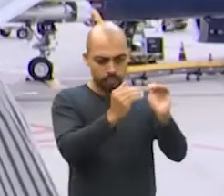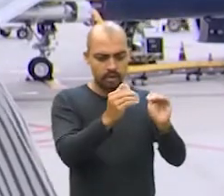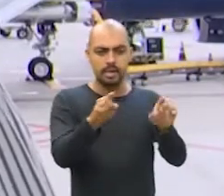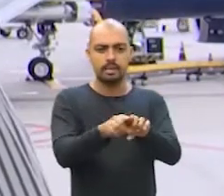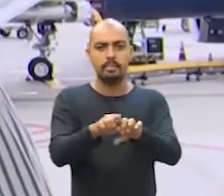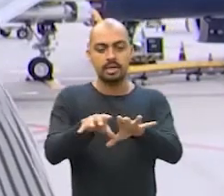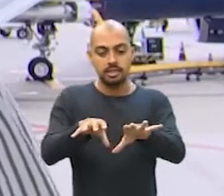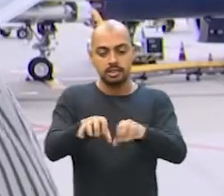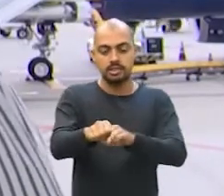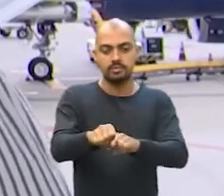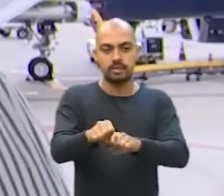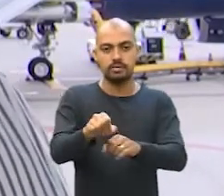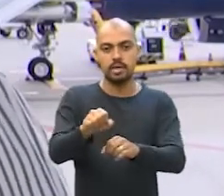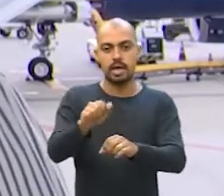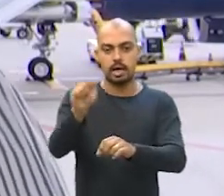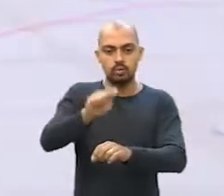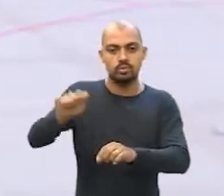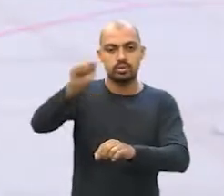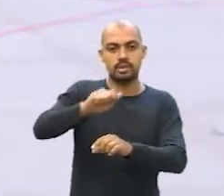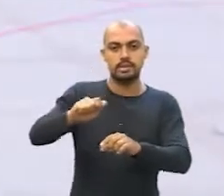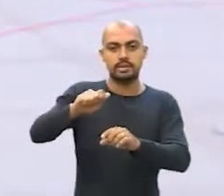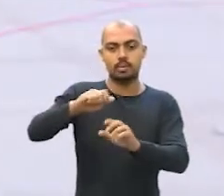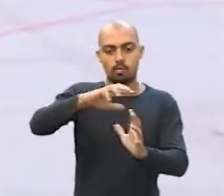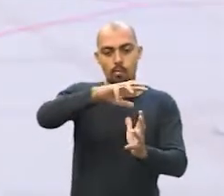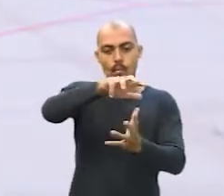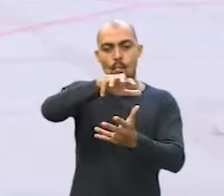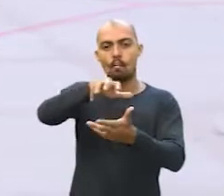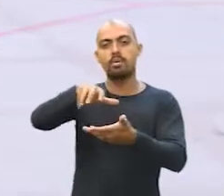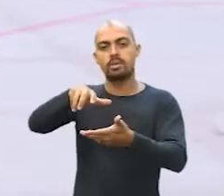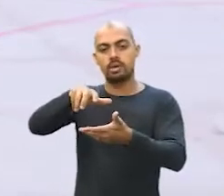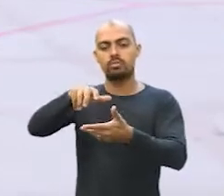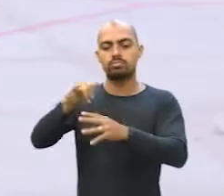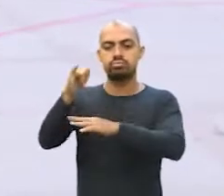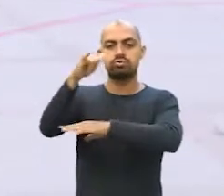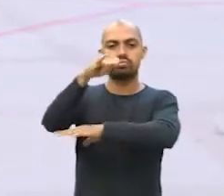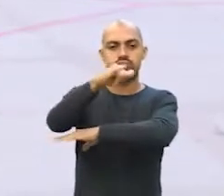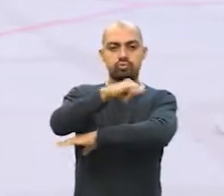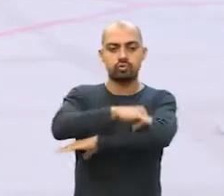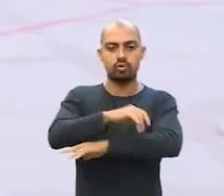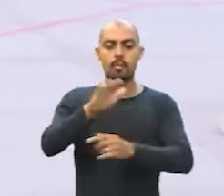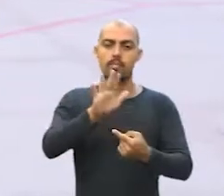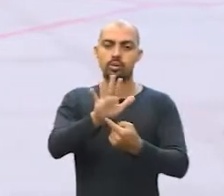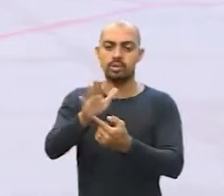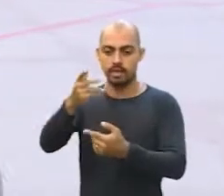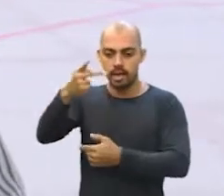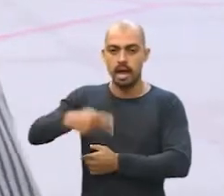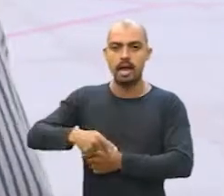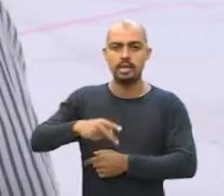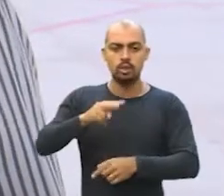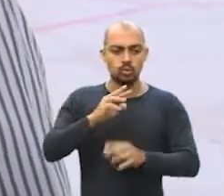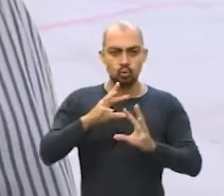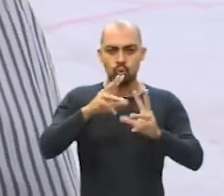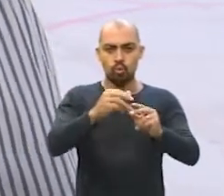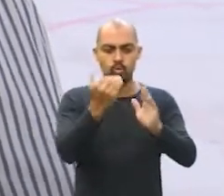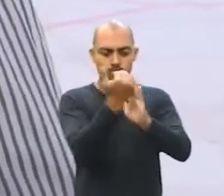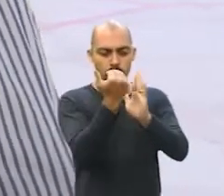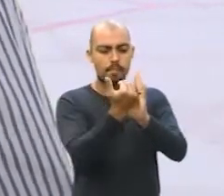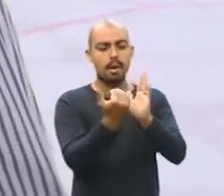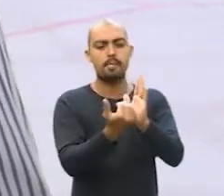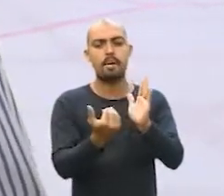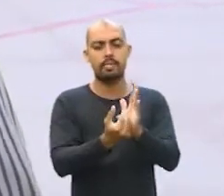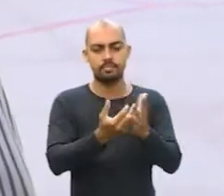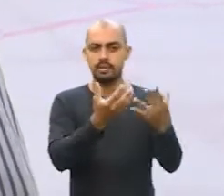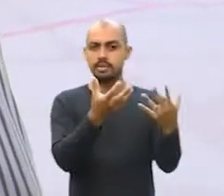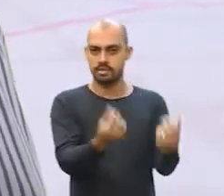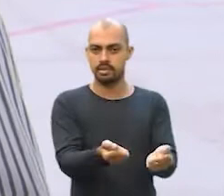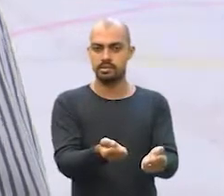E também estamos num processo de certificação pela Associação Mundial de Aeroportos, mostrando que Viracopos adotou todas as medidas de